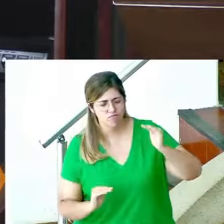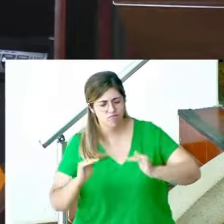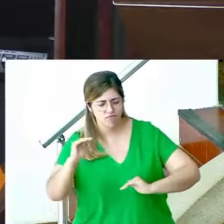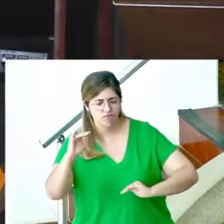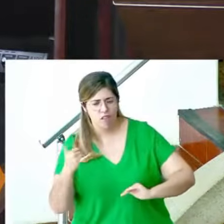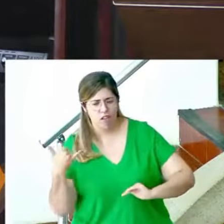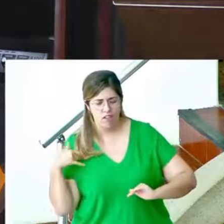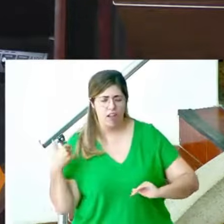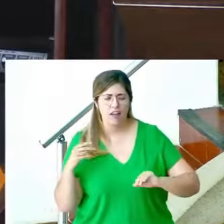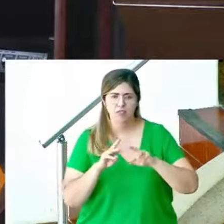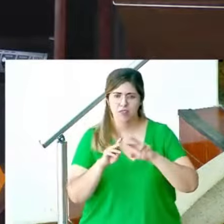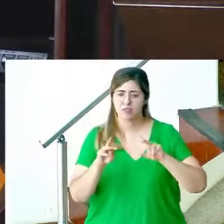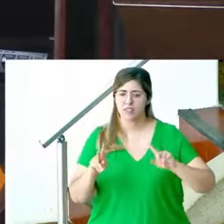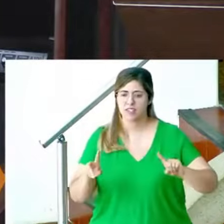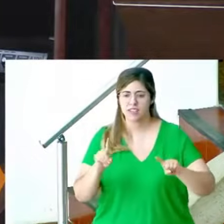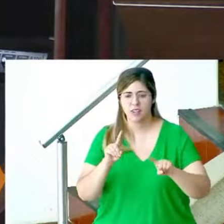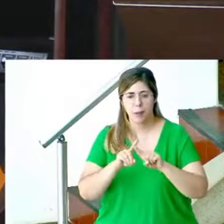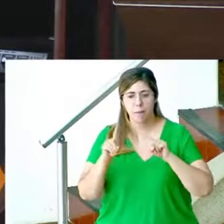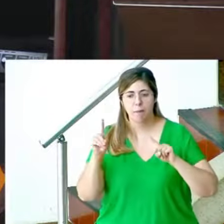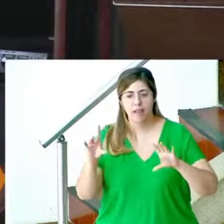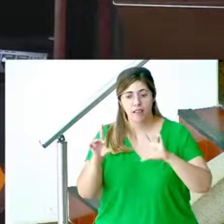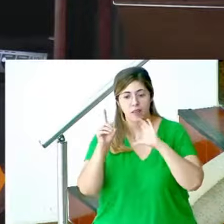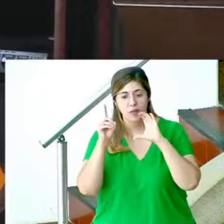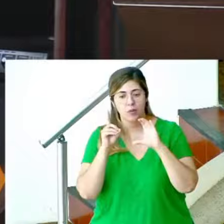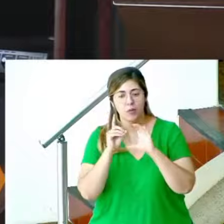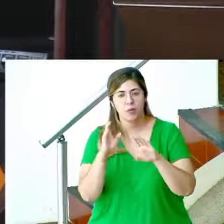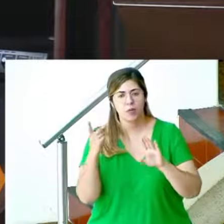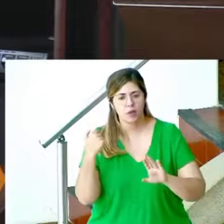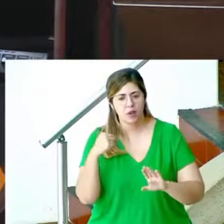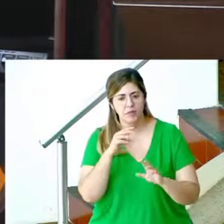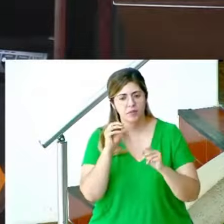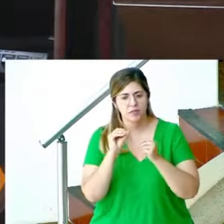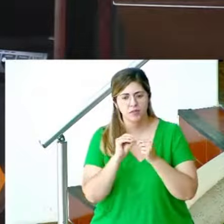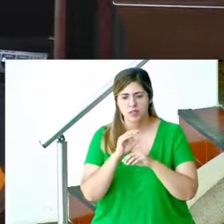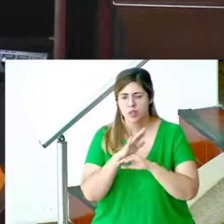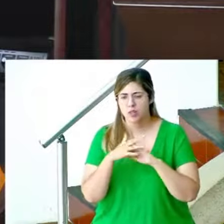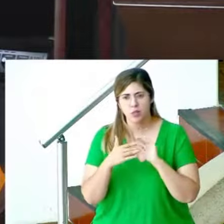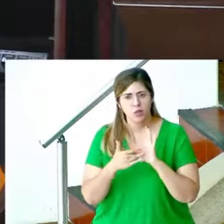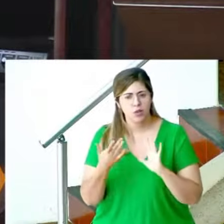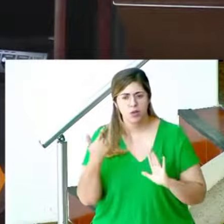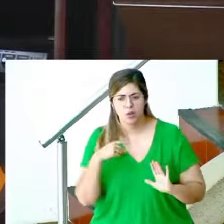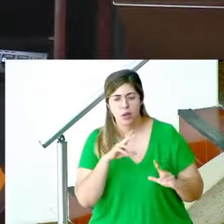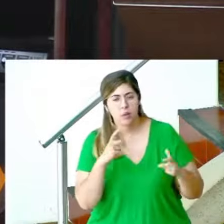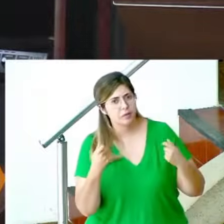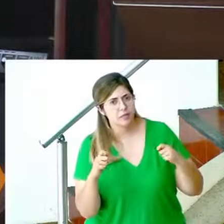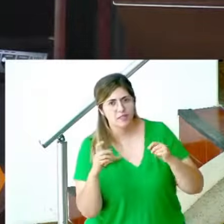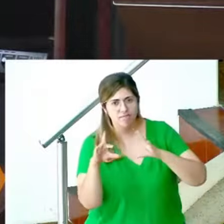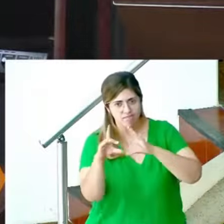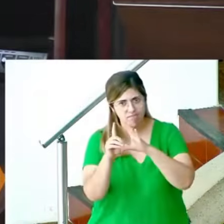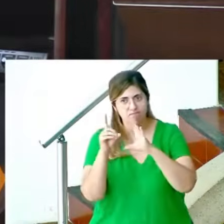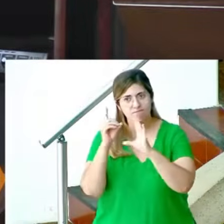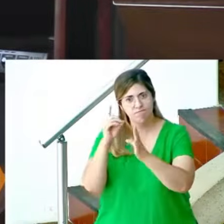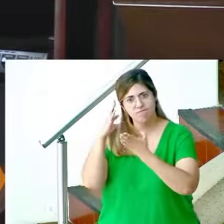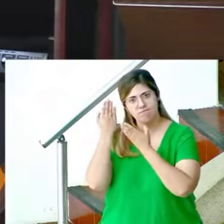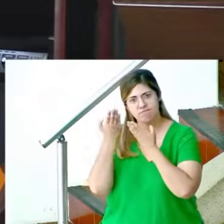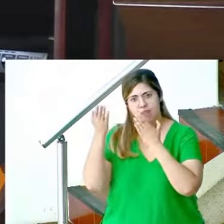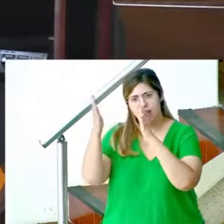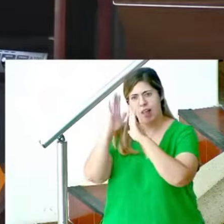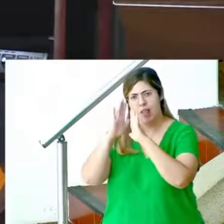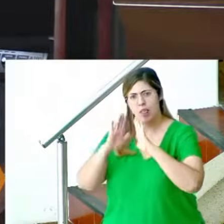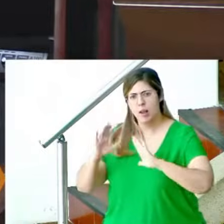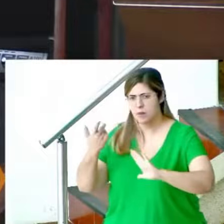menorzinhas. O culto ao Senhor é para todos nós prestamos o culto ao Senhor, seja com pouca idade,